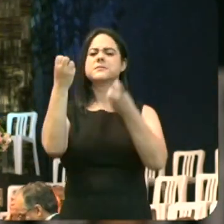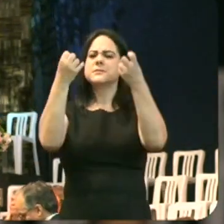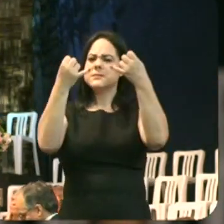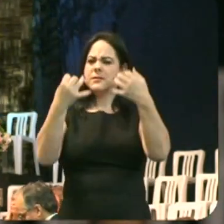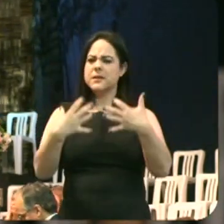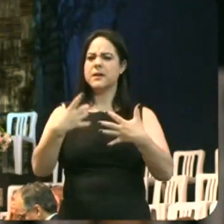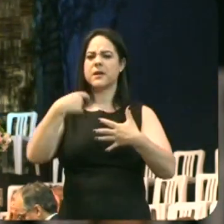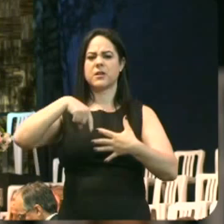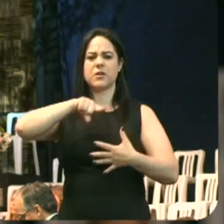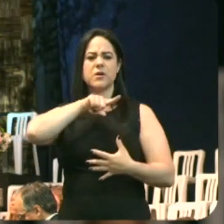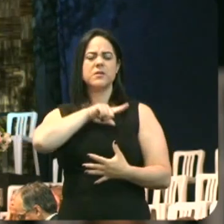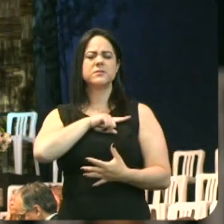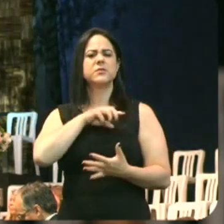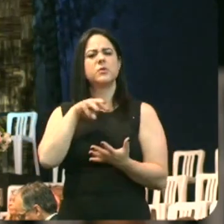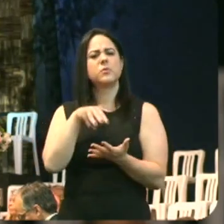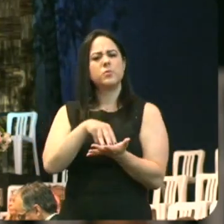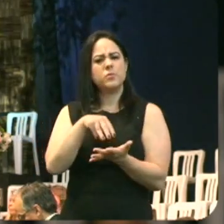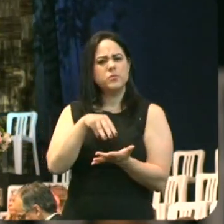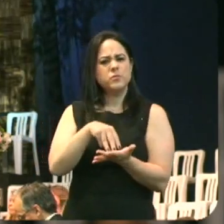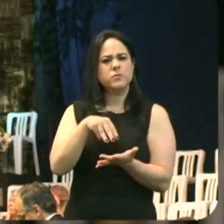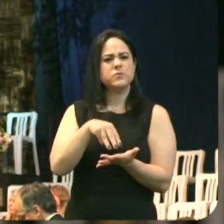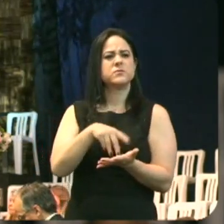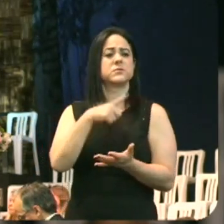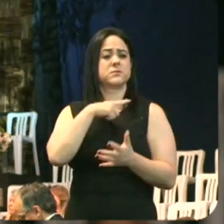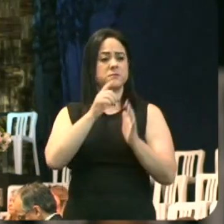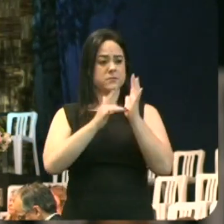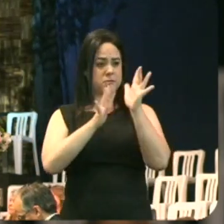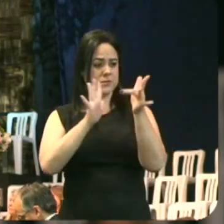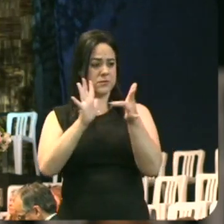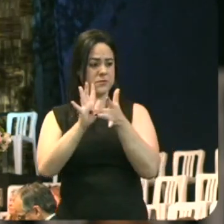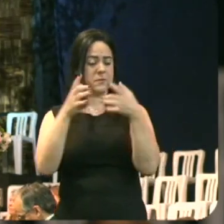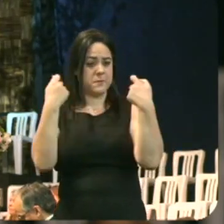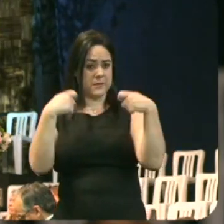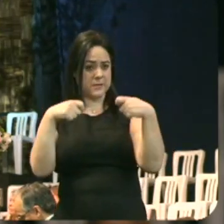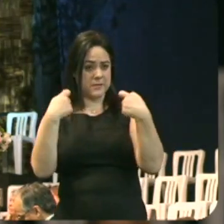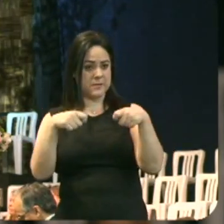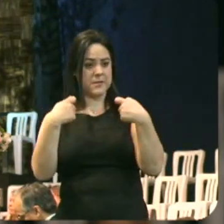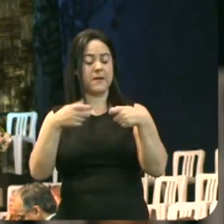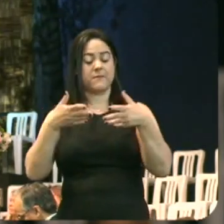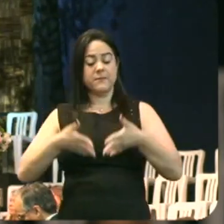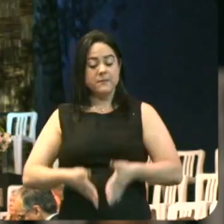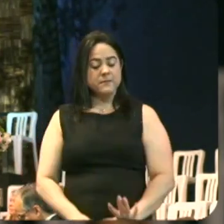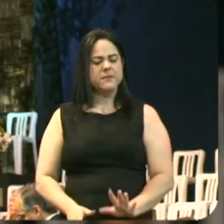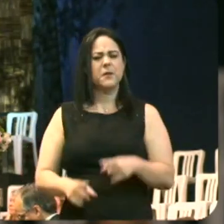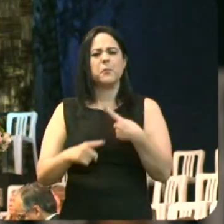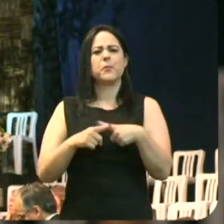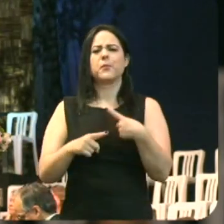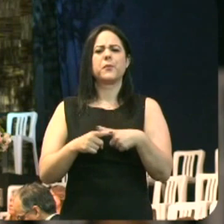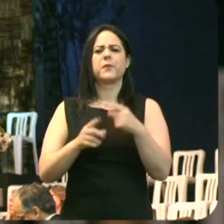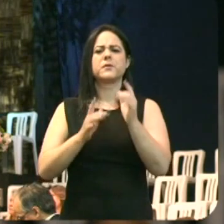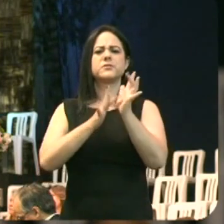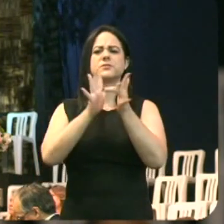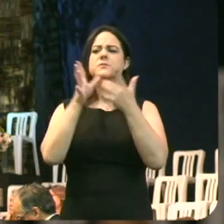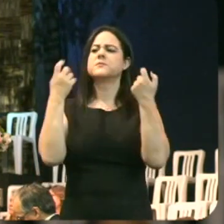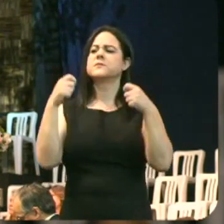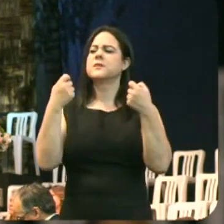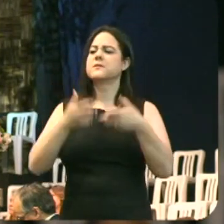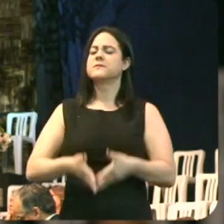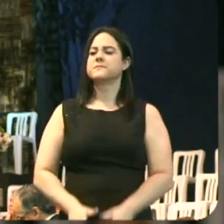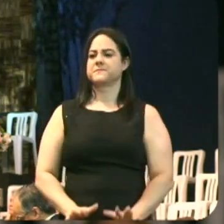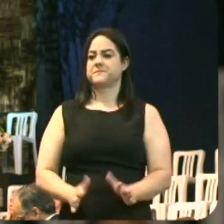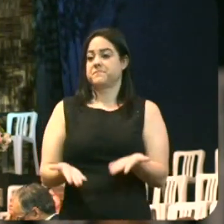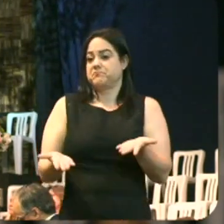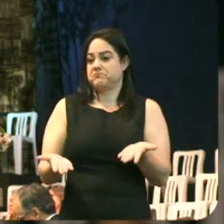explica a razão pela qual Jesus deveria vir a esse mundo. Para que Jesus viria a esse